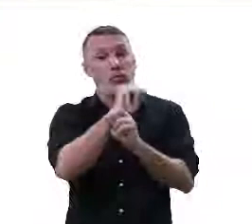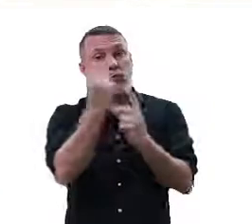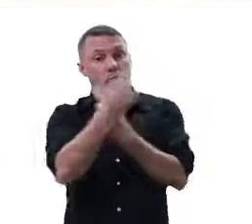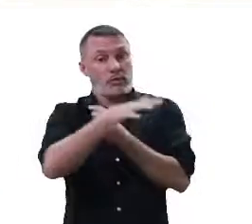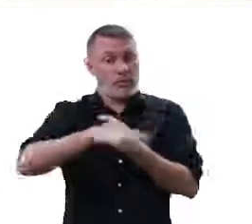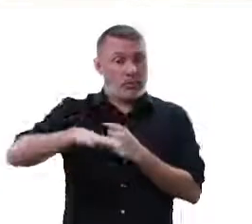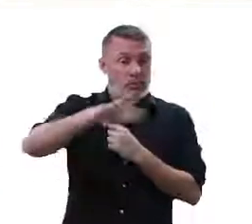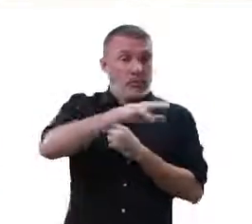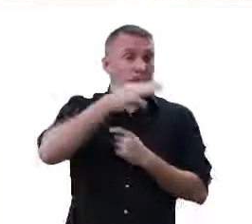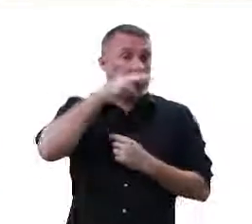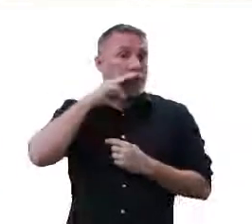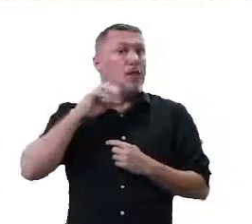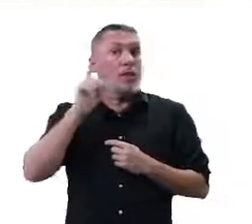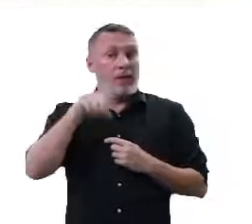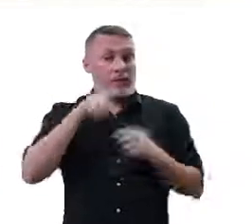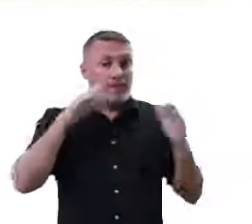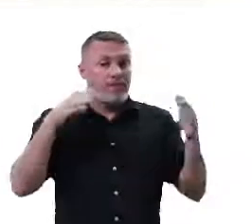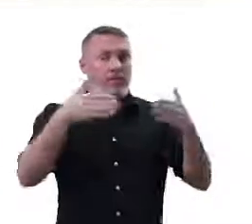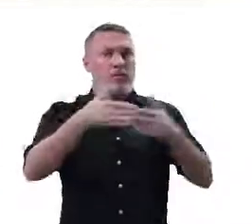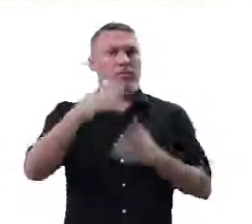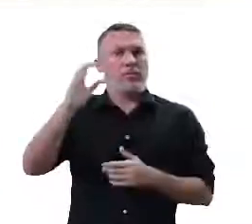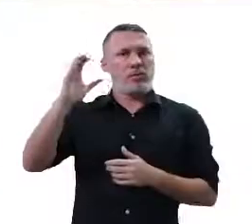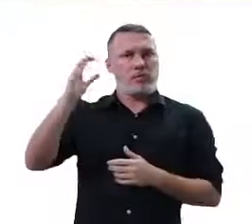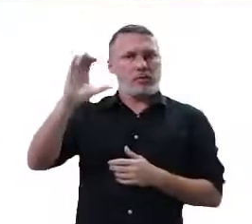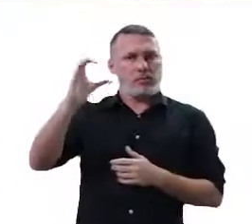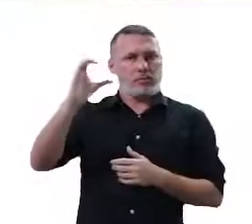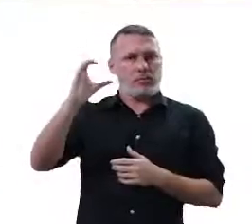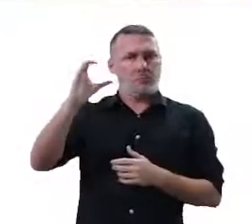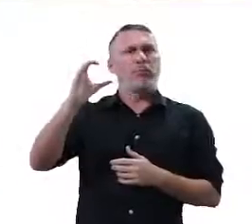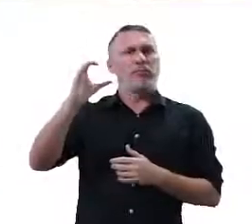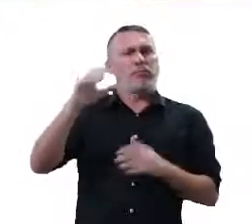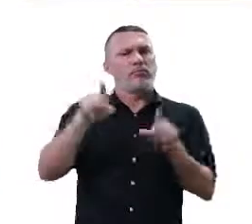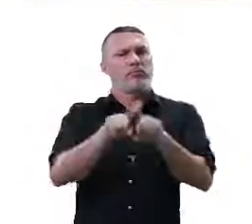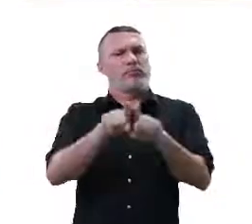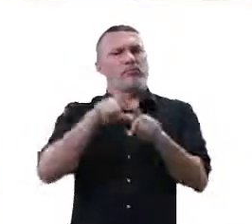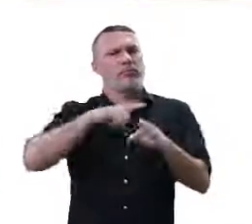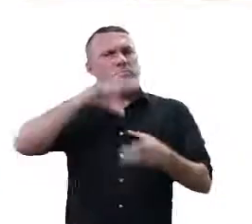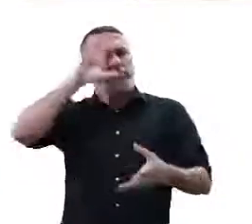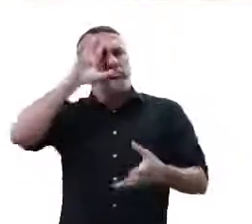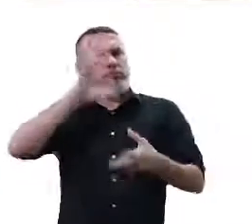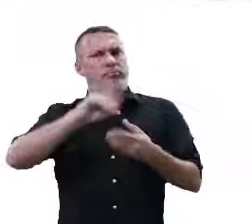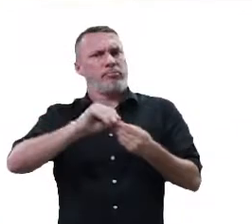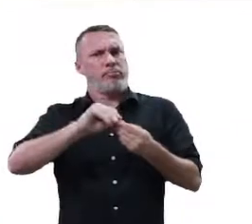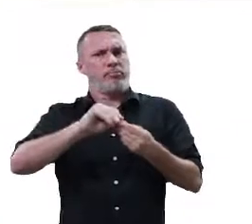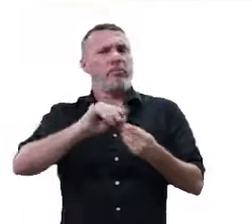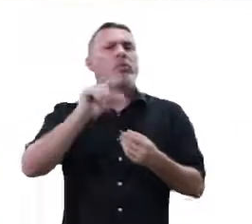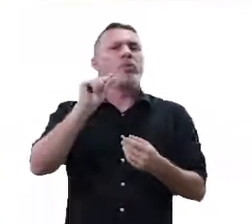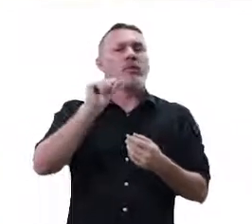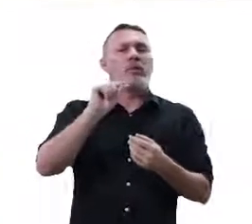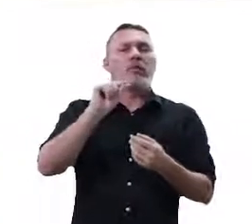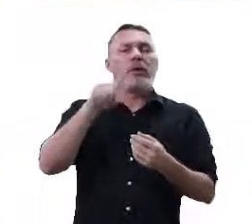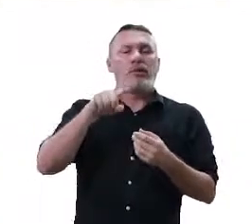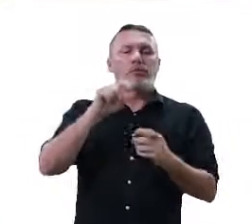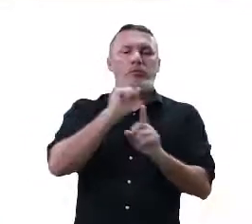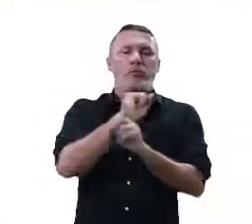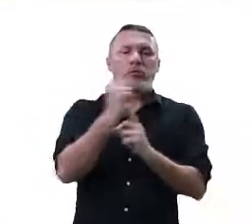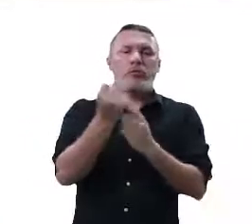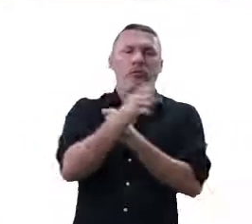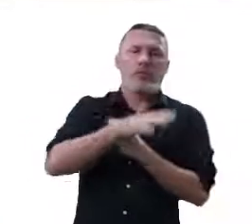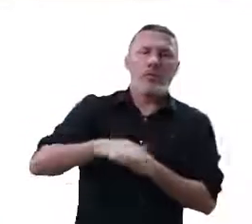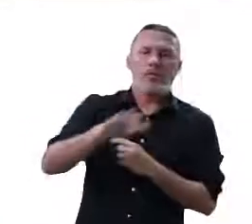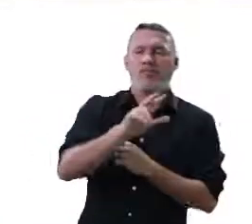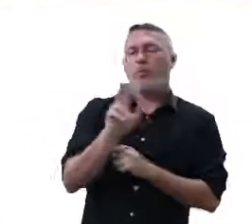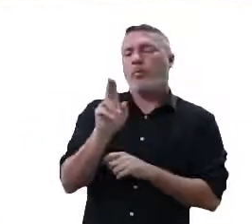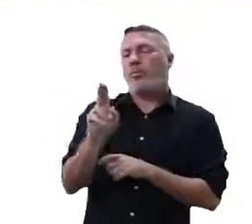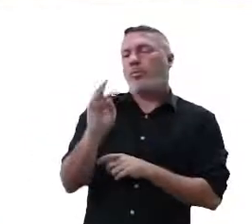ele vai denominar de científico, e isso até para fazer uma diferenciação em relação ao chamado socialismo